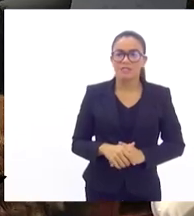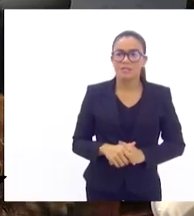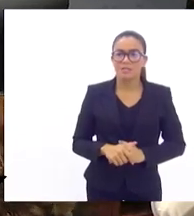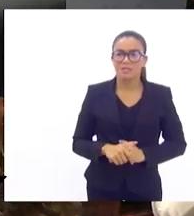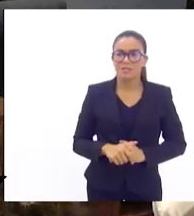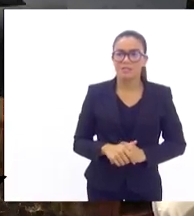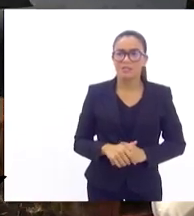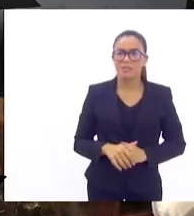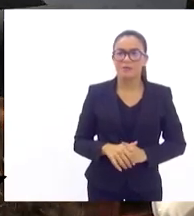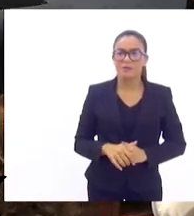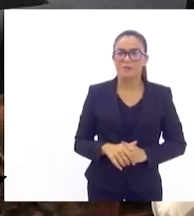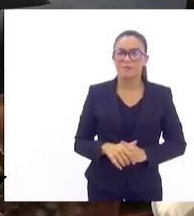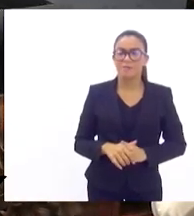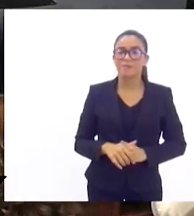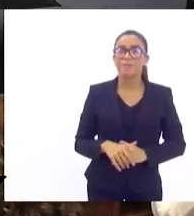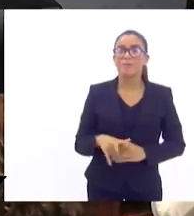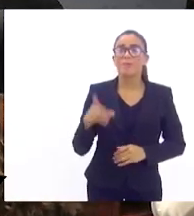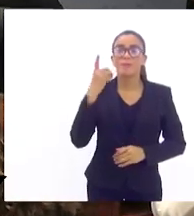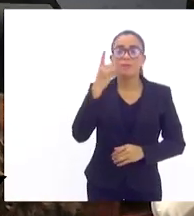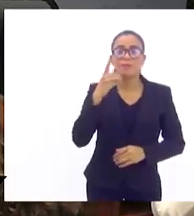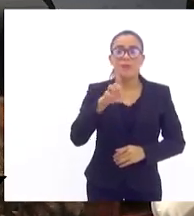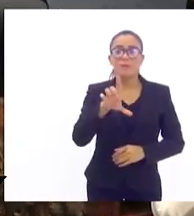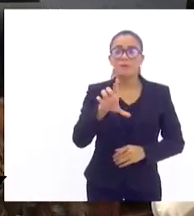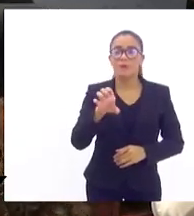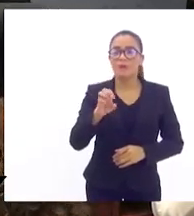Léo, por favor. Deputado Léo, com a palavra.